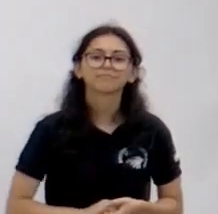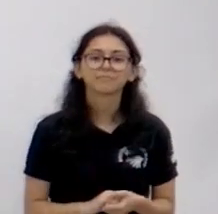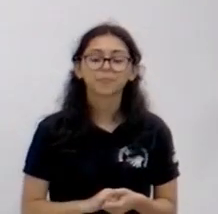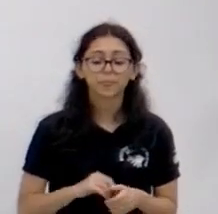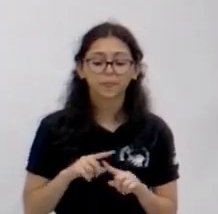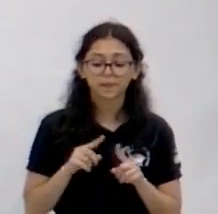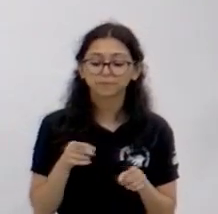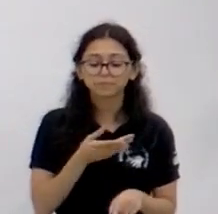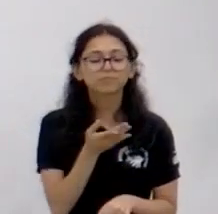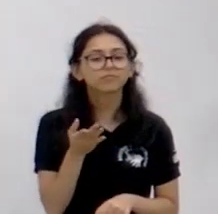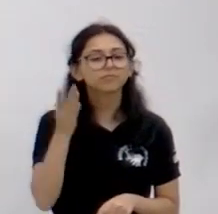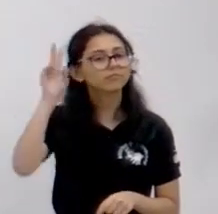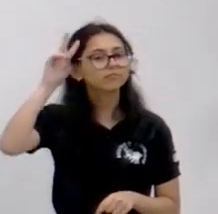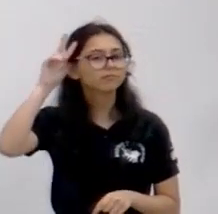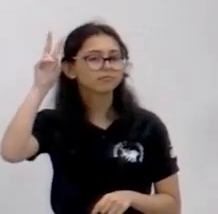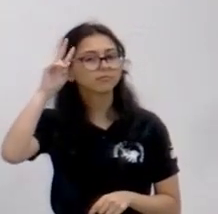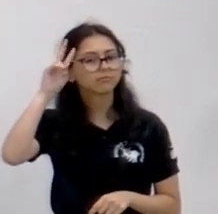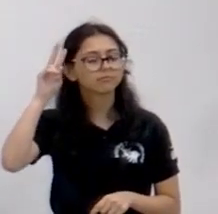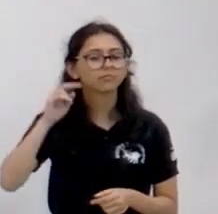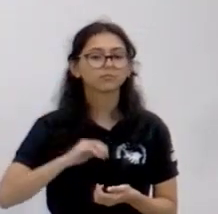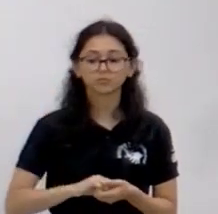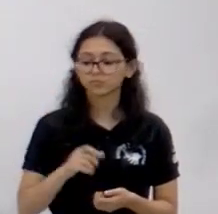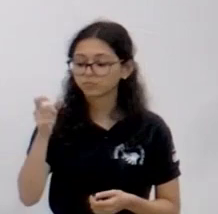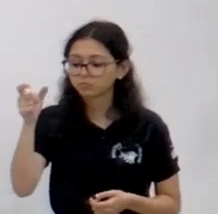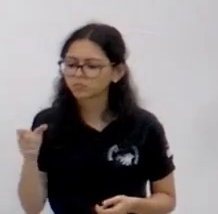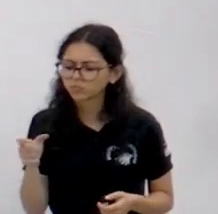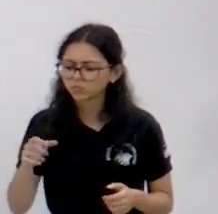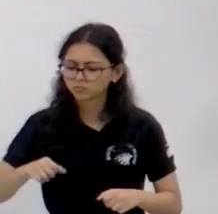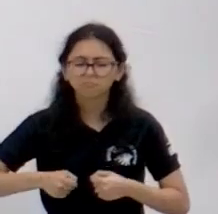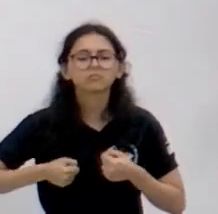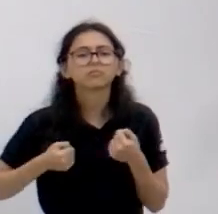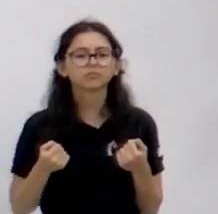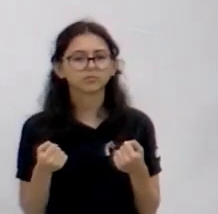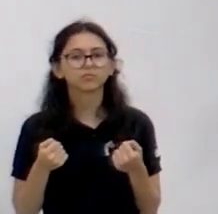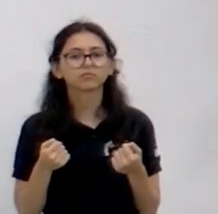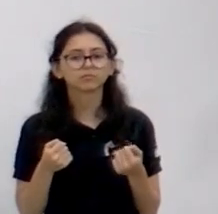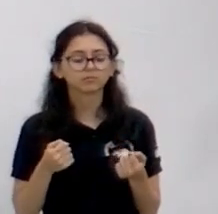lembrar de alguns valentes registrados na Bíblia?